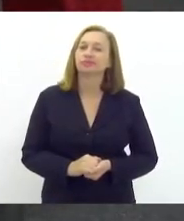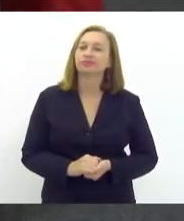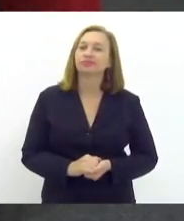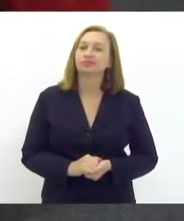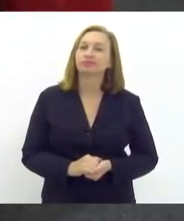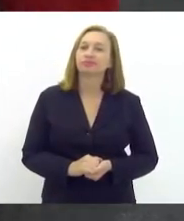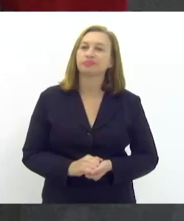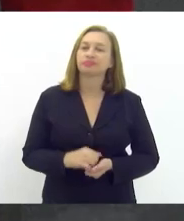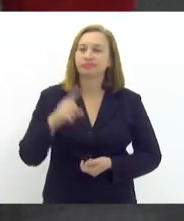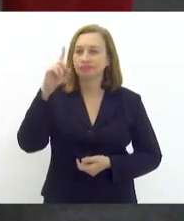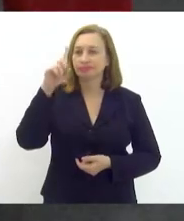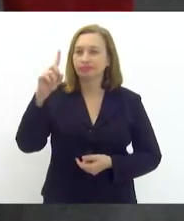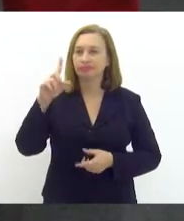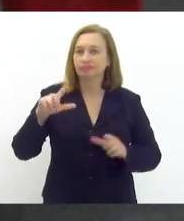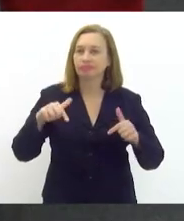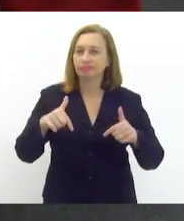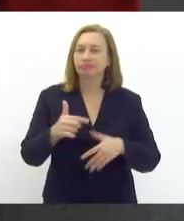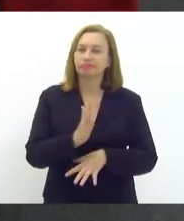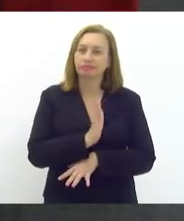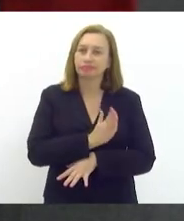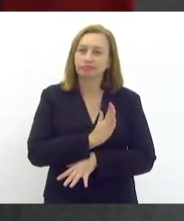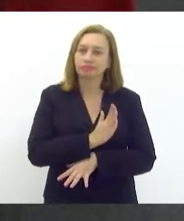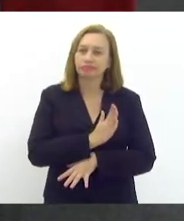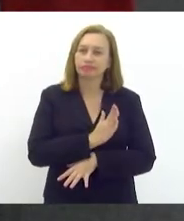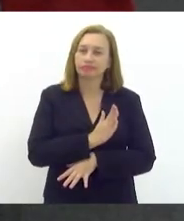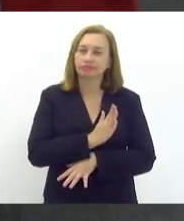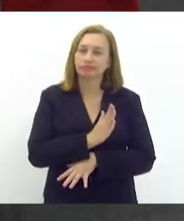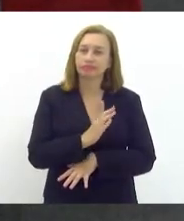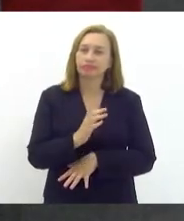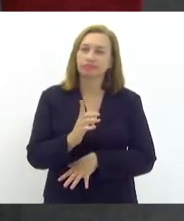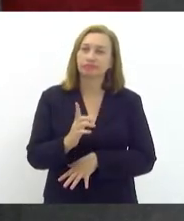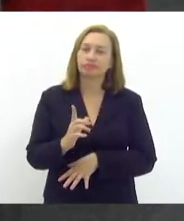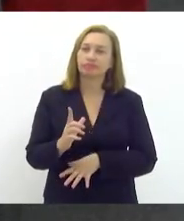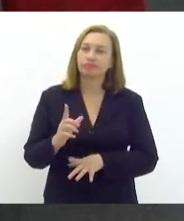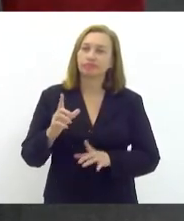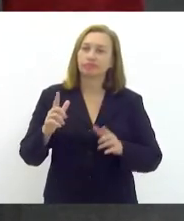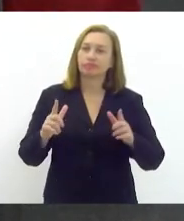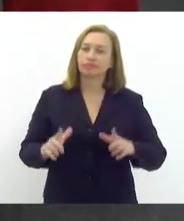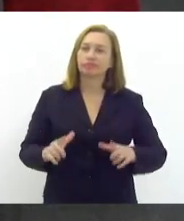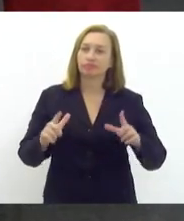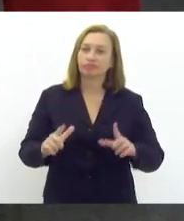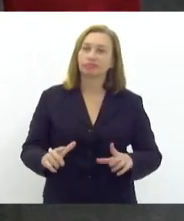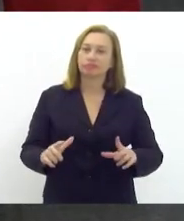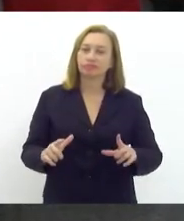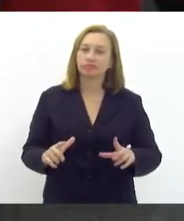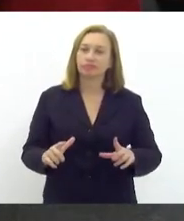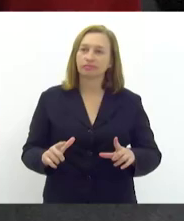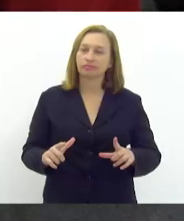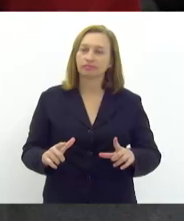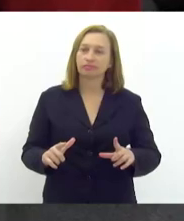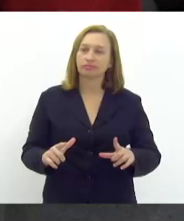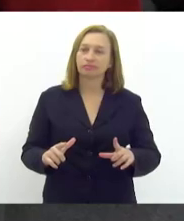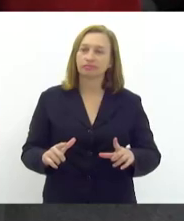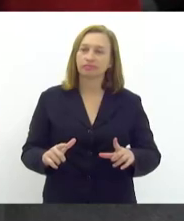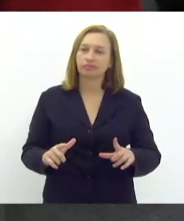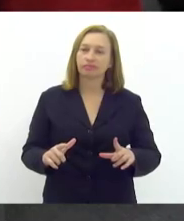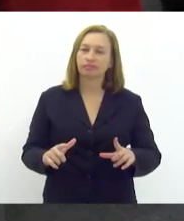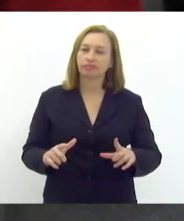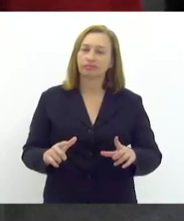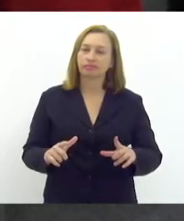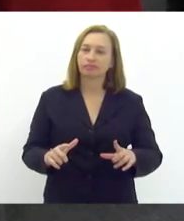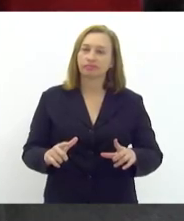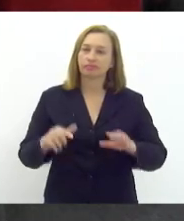ele habita os nossos corações onde é o Templo Sagrado e é uma energia de amor